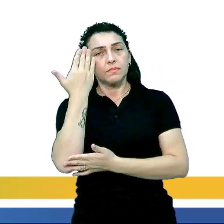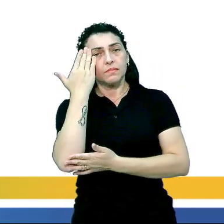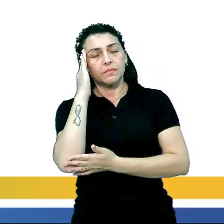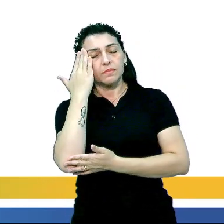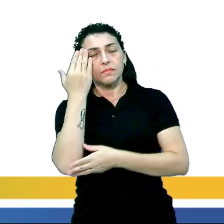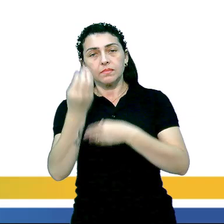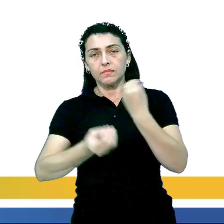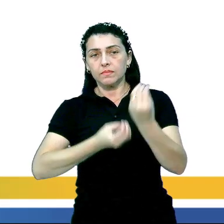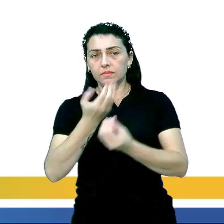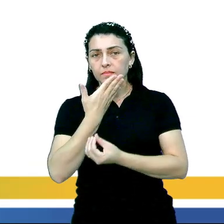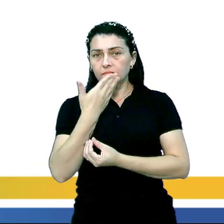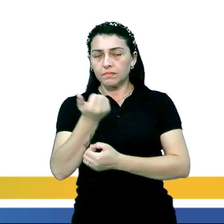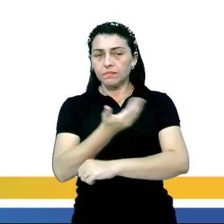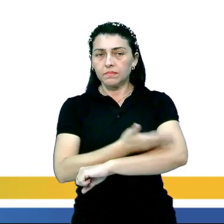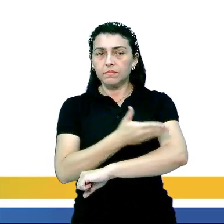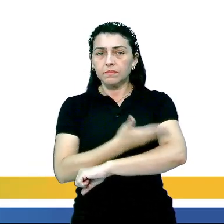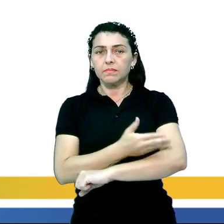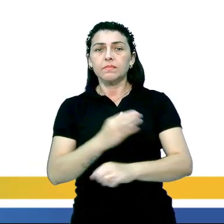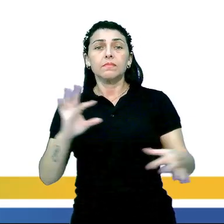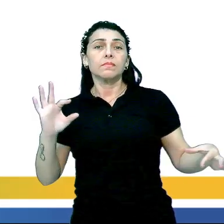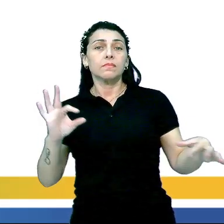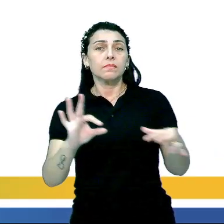entendermos como fica isso na prática.